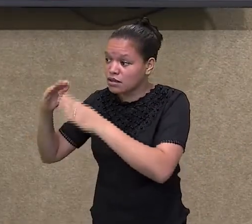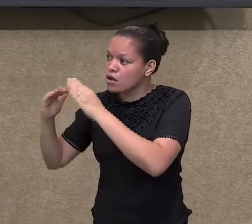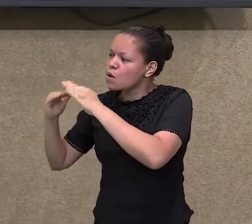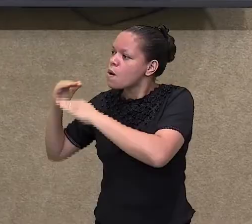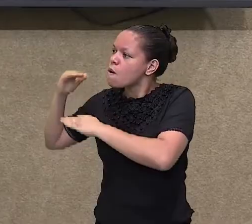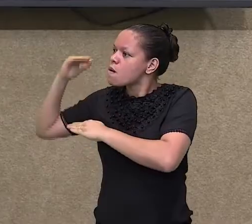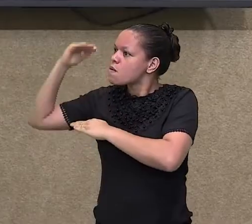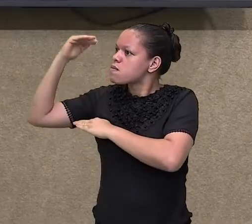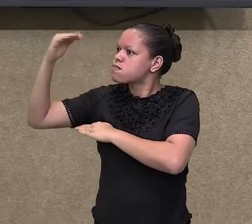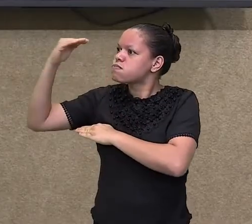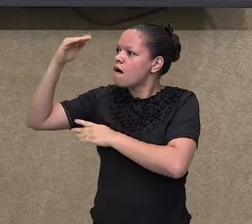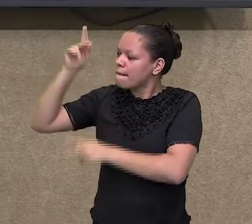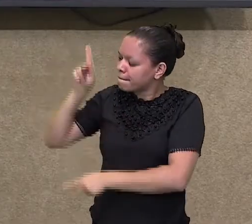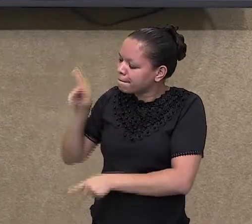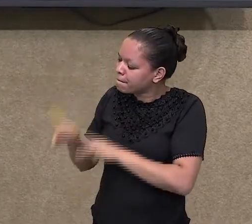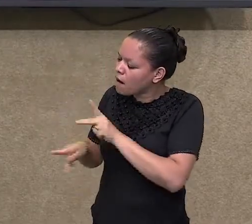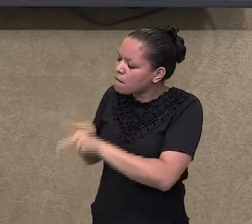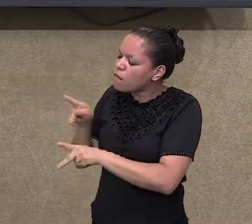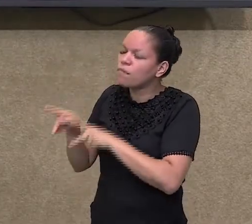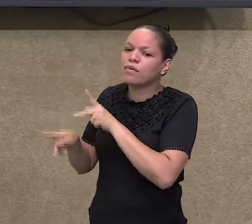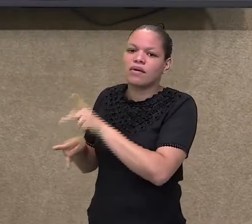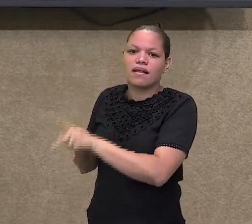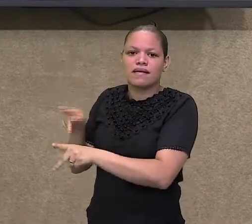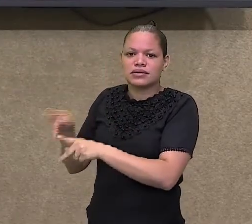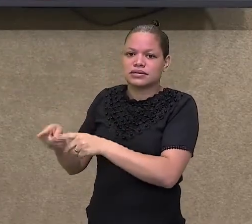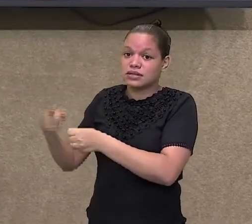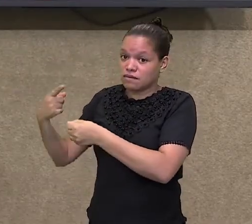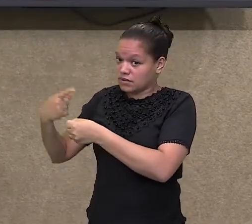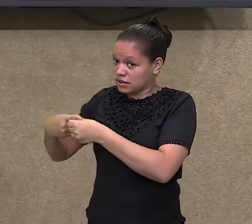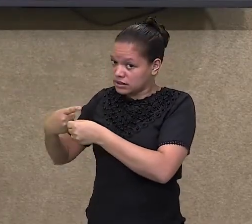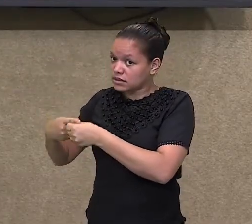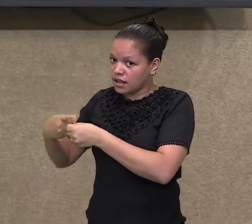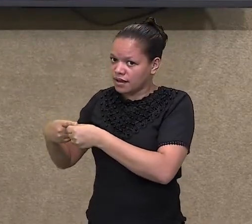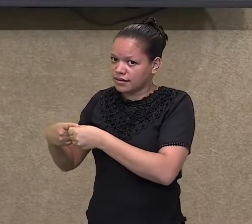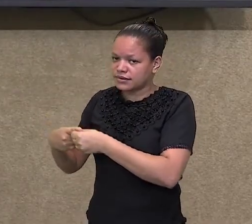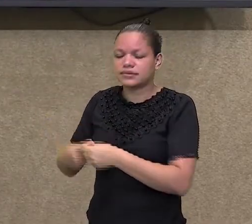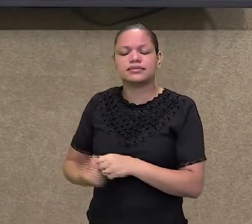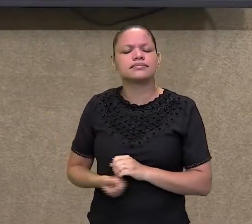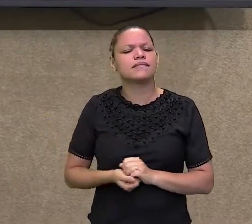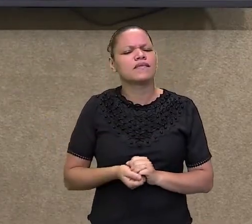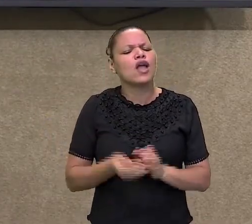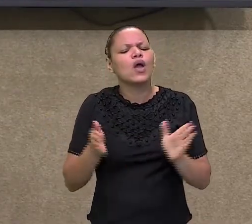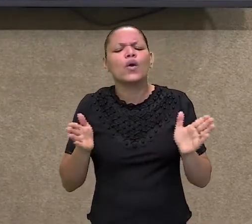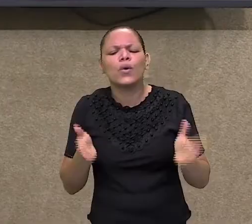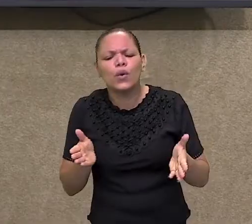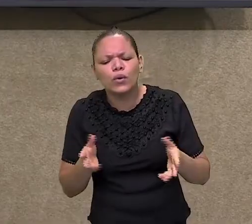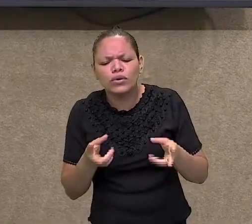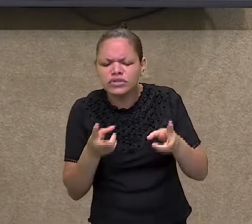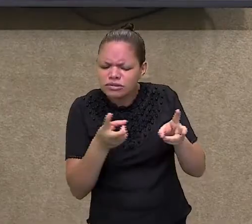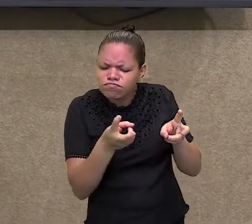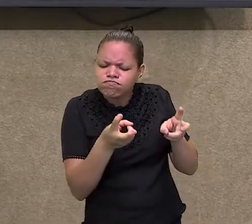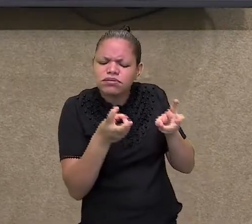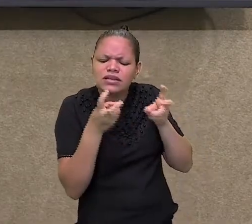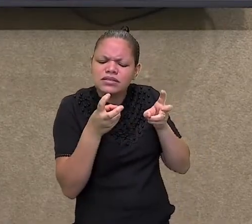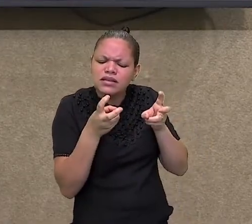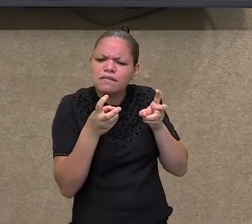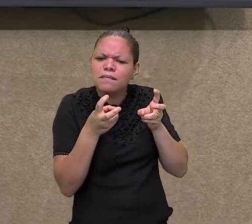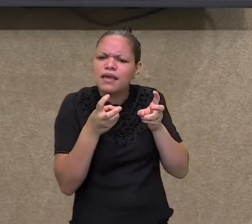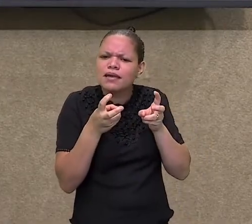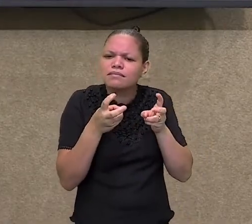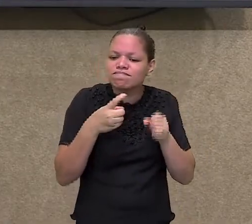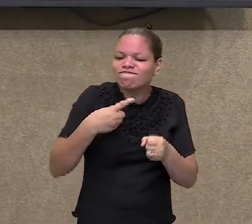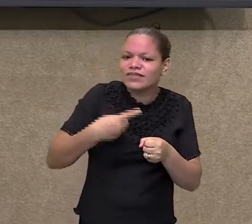a área urbana. E claro que as cidades hoje, a gente consegue perceber uma concentração maior de